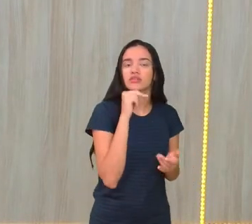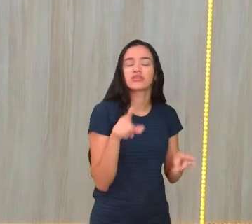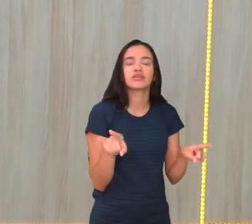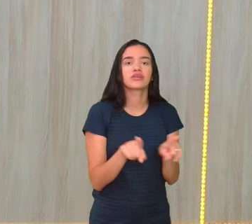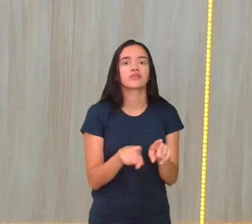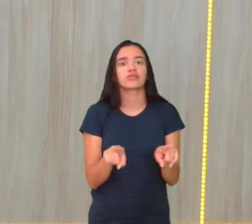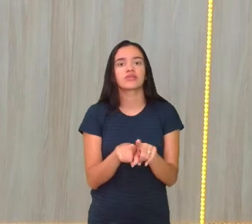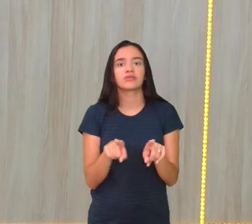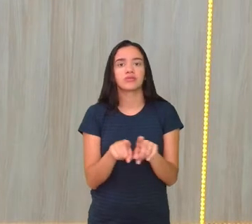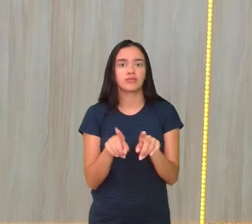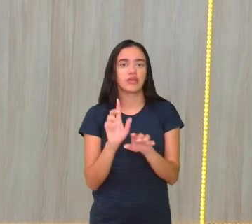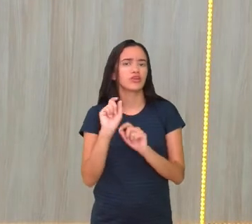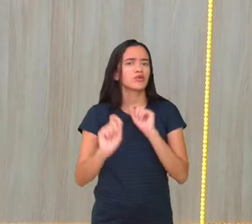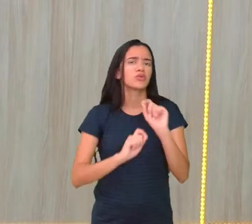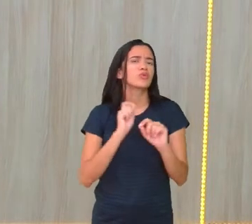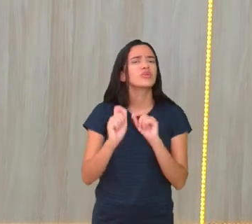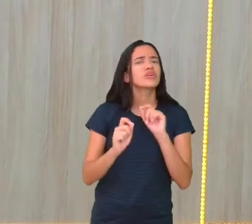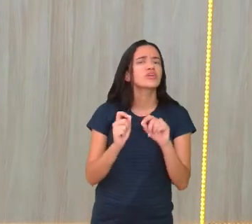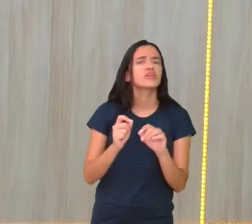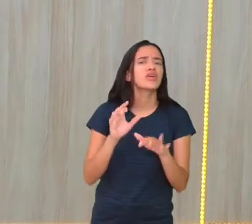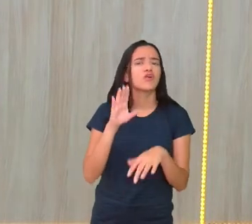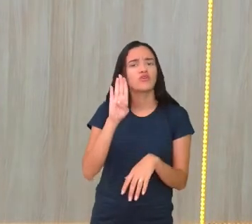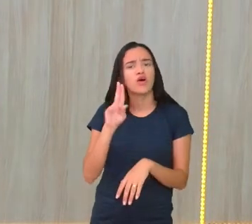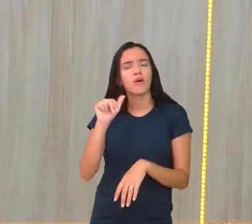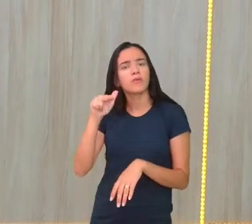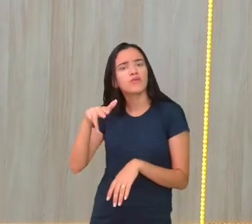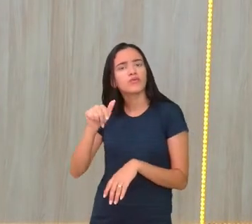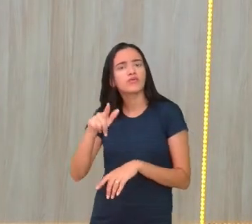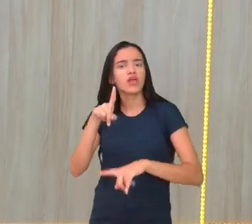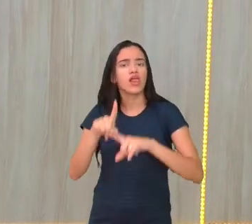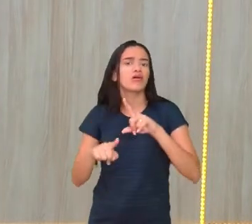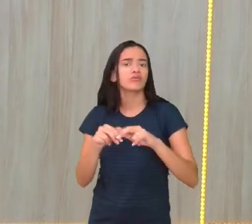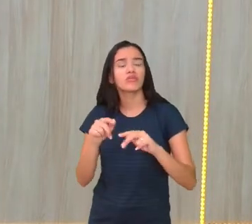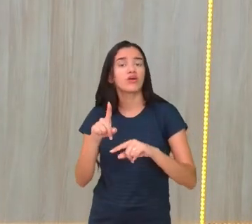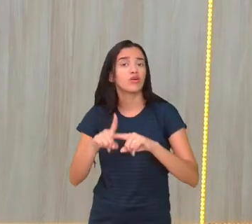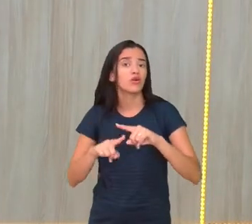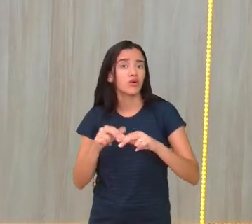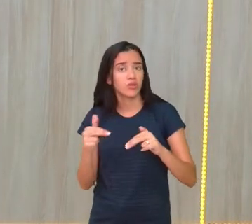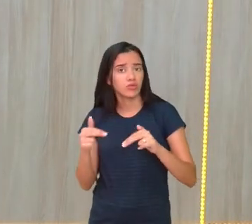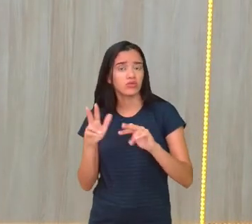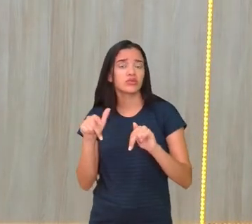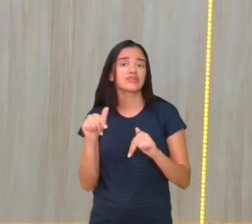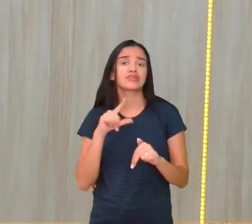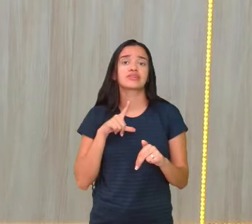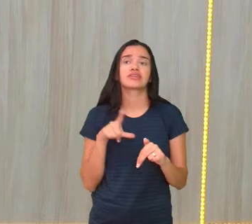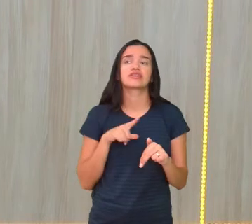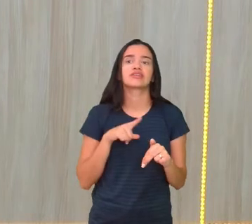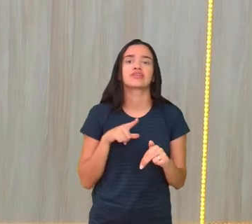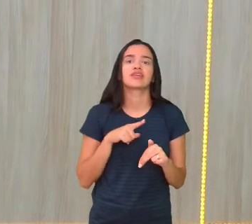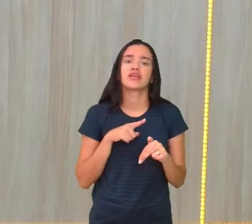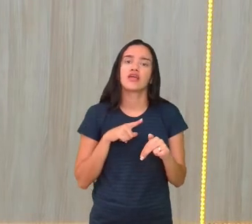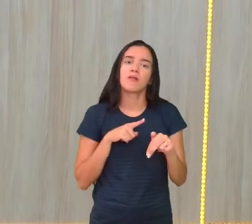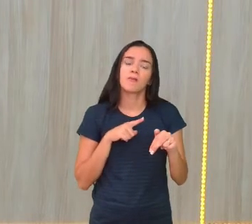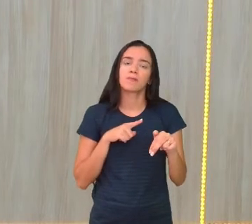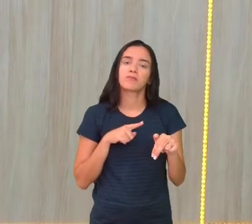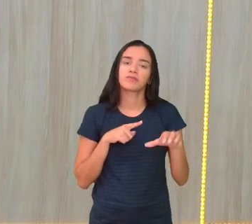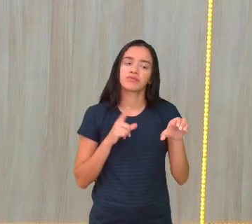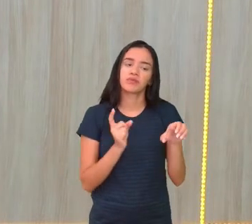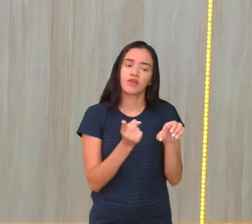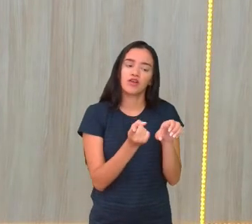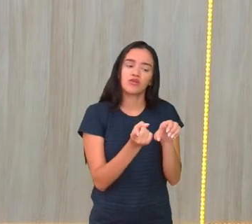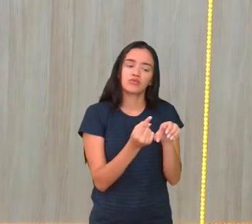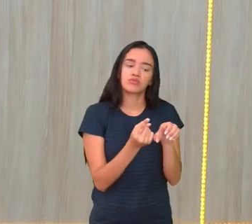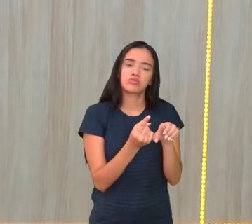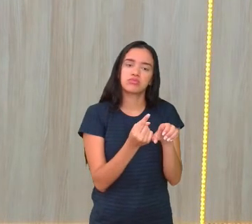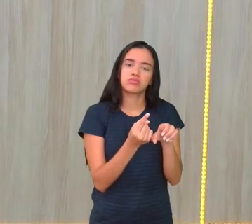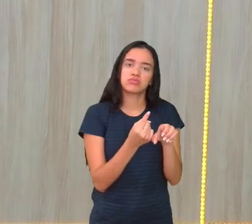isso na aula de ciência, né? O que é uma bússola? É um instrumento, né, que tem uma agulhazinha imantada, ou seja, né,